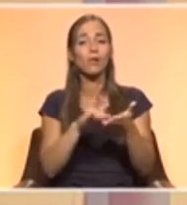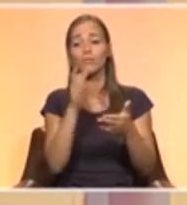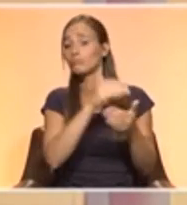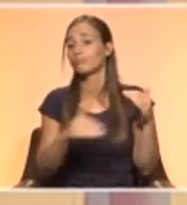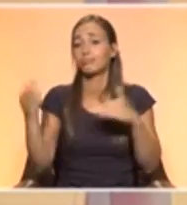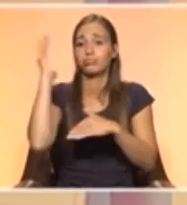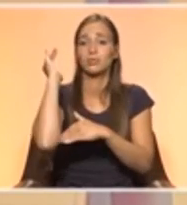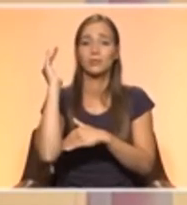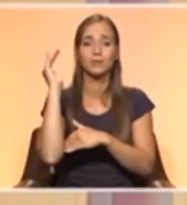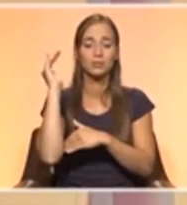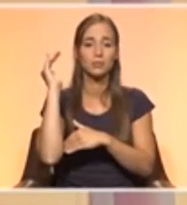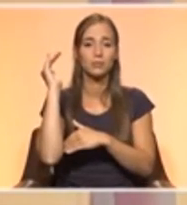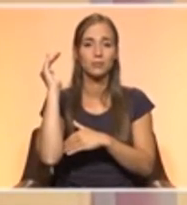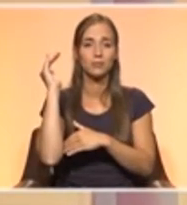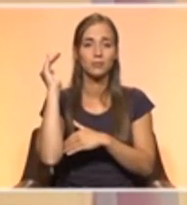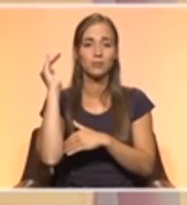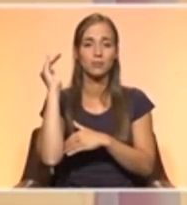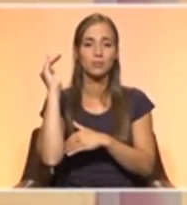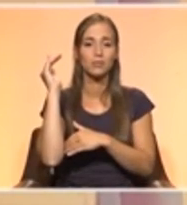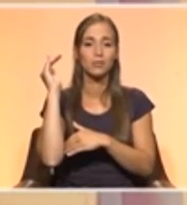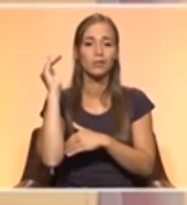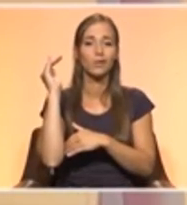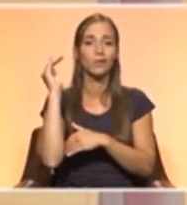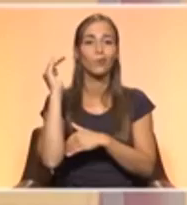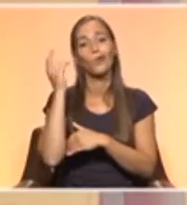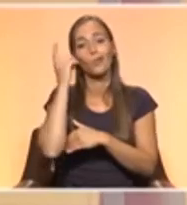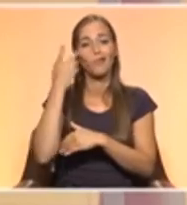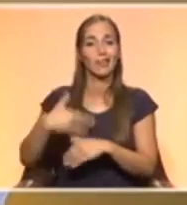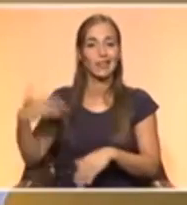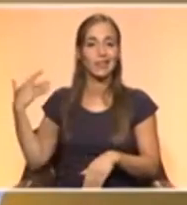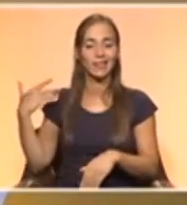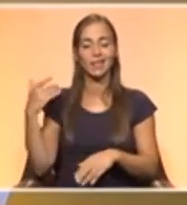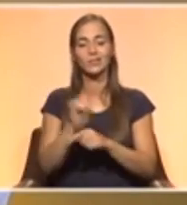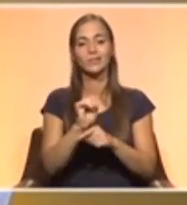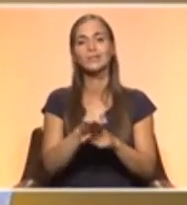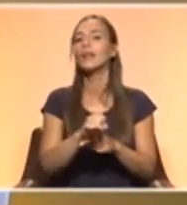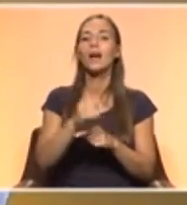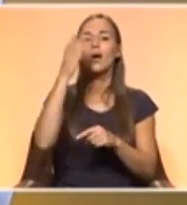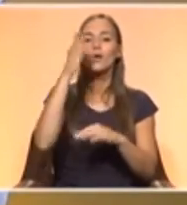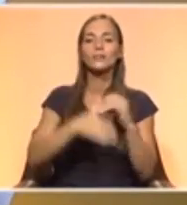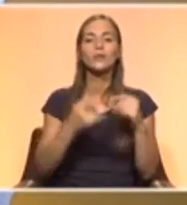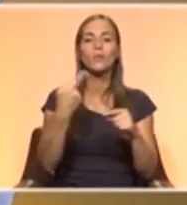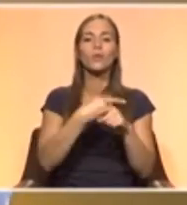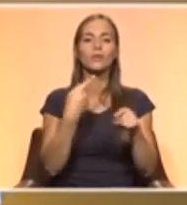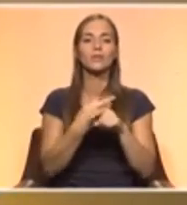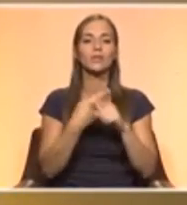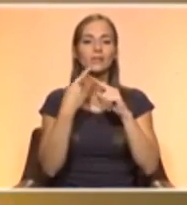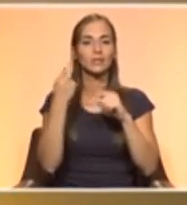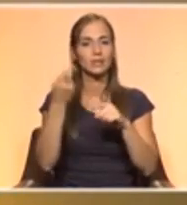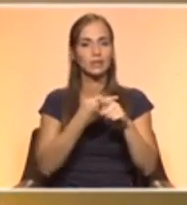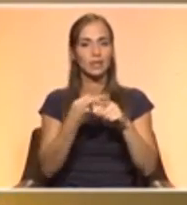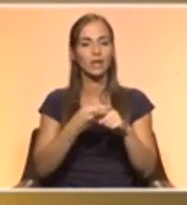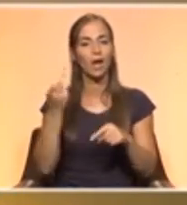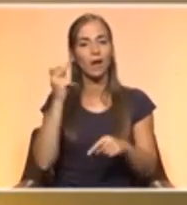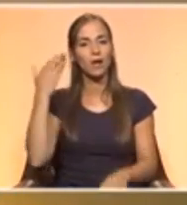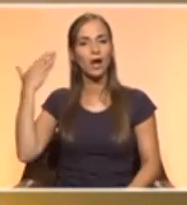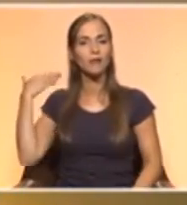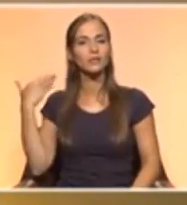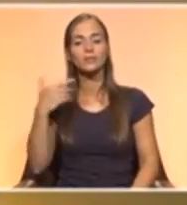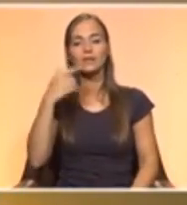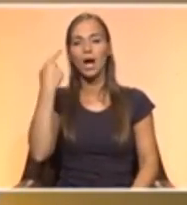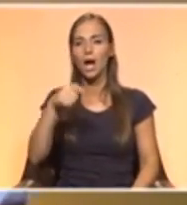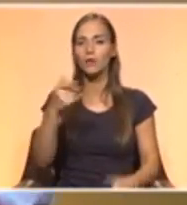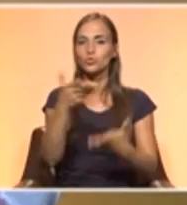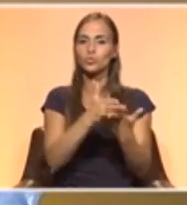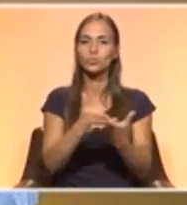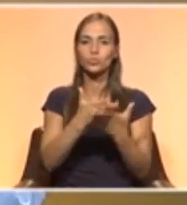uhum chamar tradicional telemóvel né e aconteceu outro fenómeno interessante eh havia alguns anos atrás havia um estudos que indicavam que o